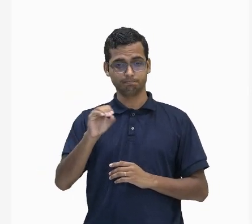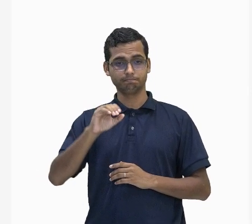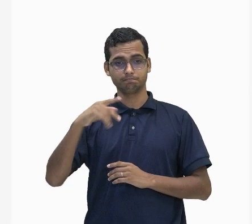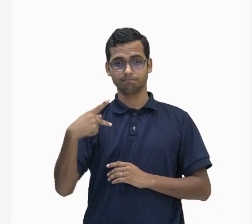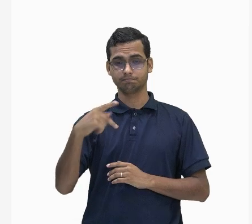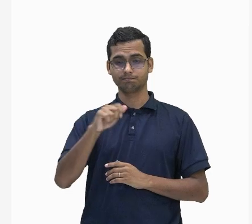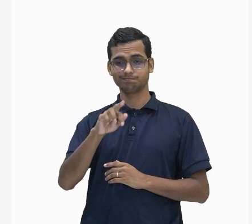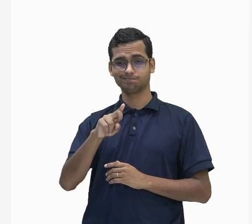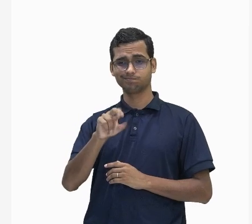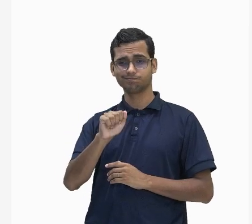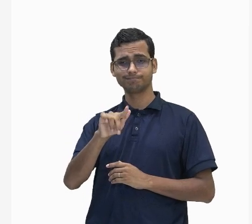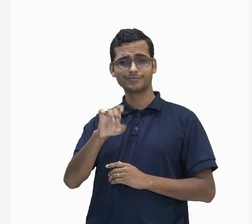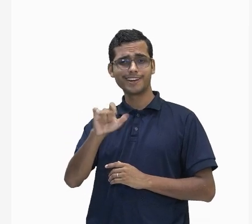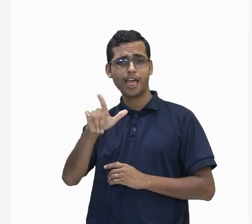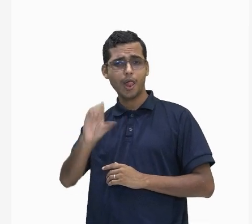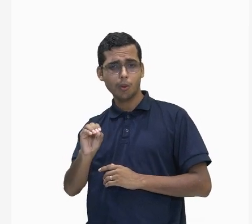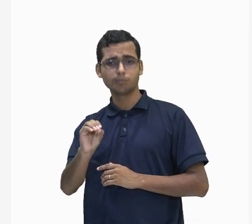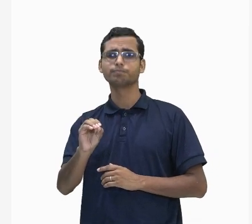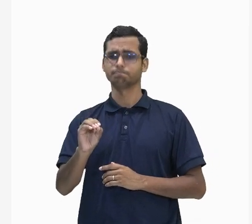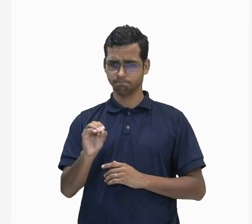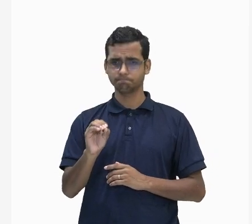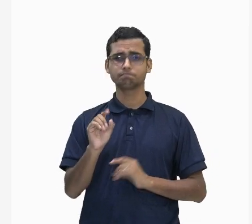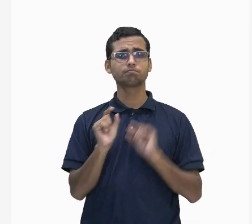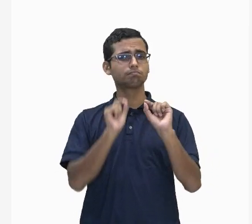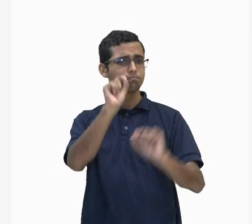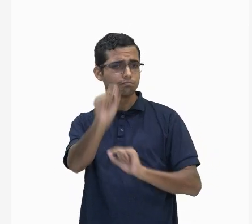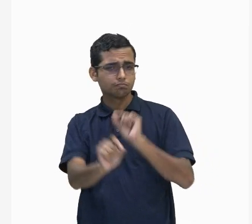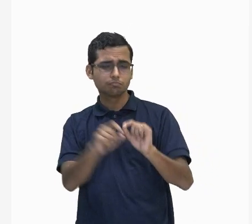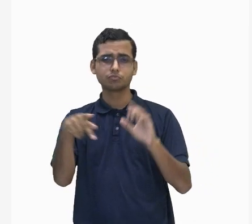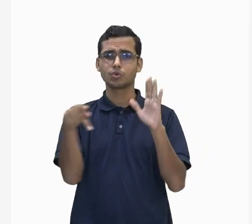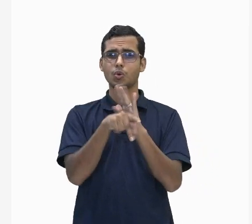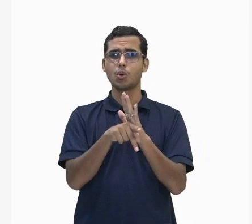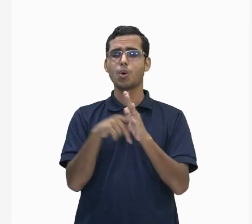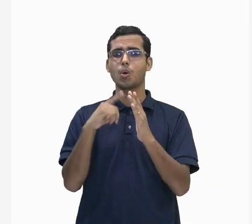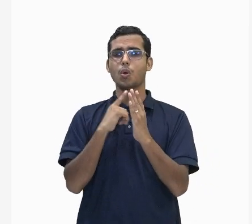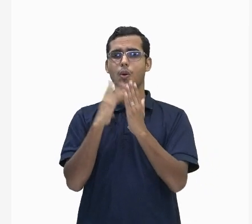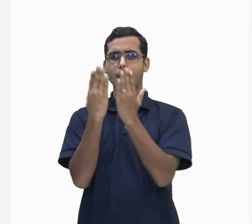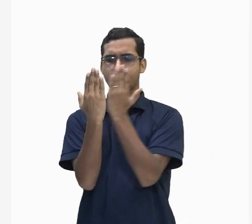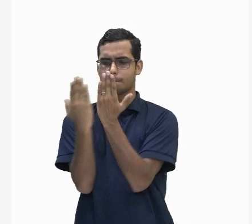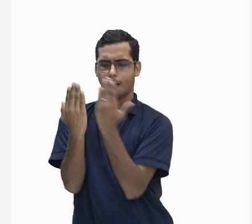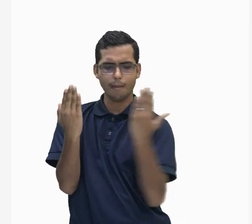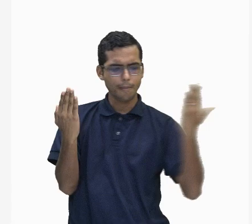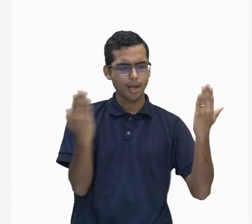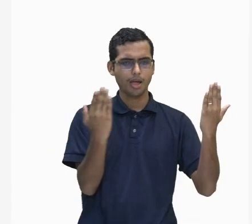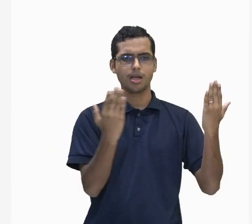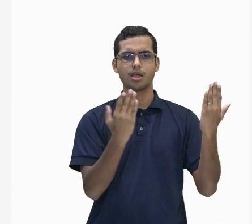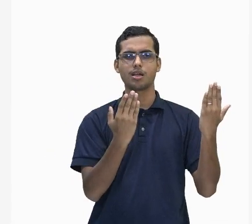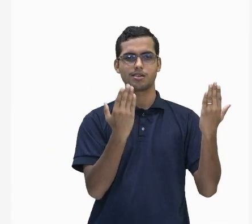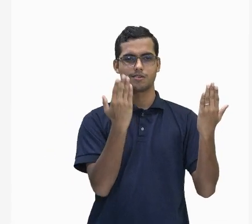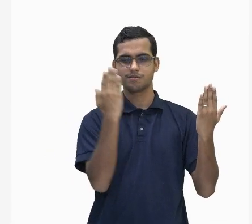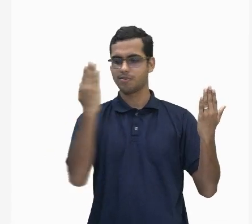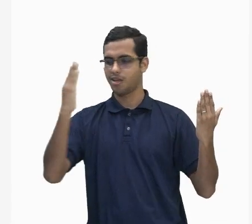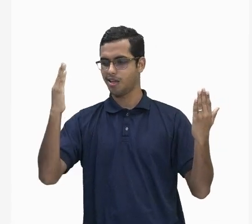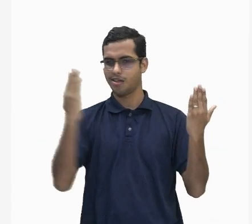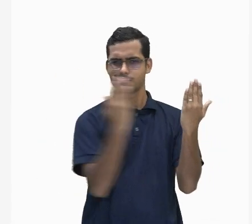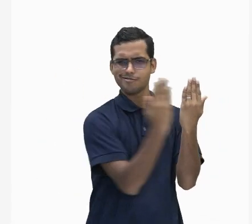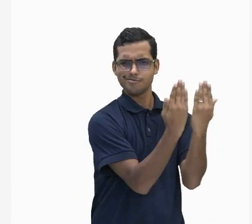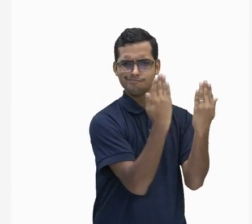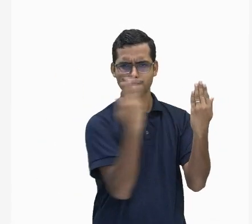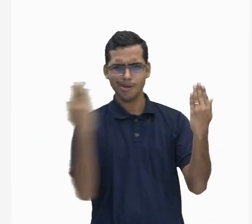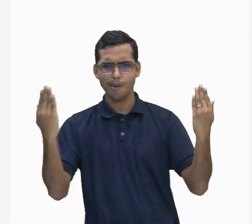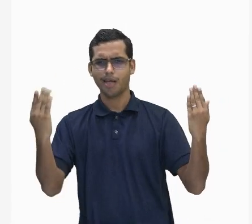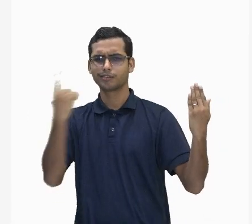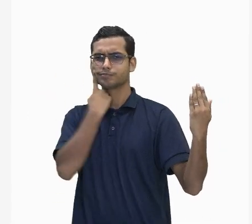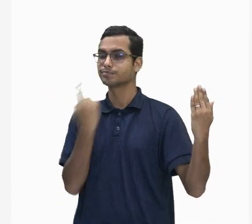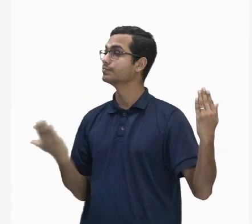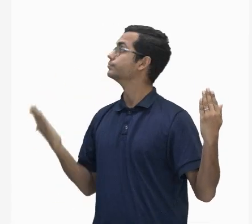paralelo a gente tem espelhos planos associados um paralelo ao outro. O número de imagens